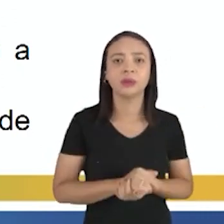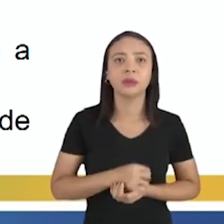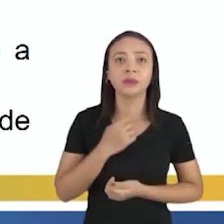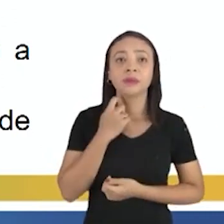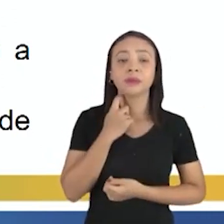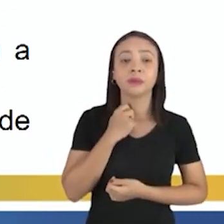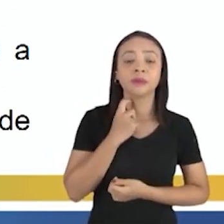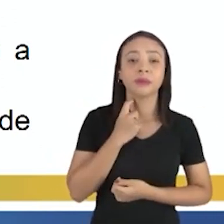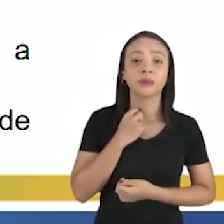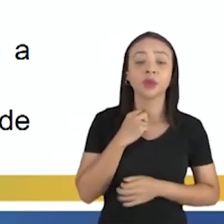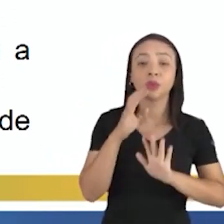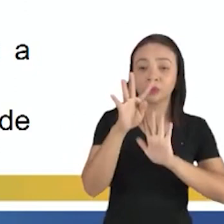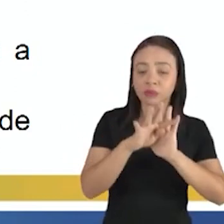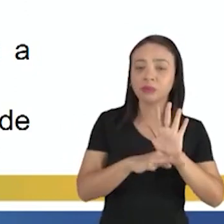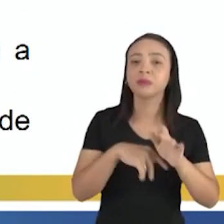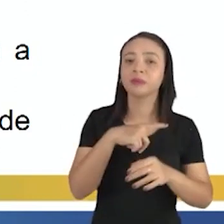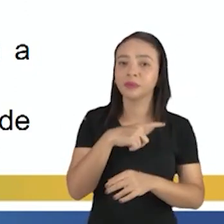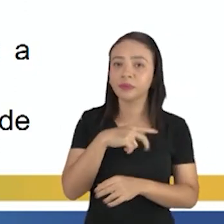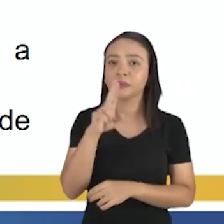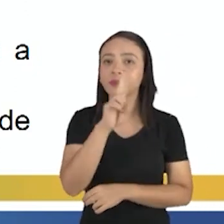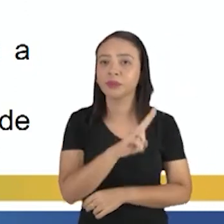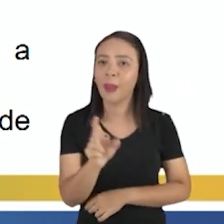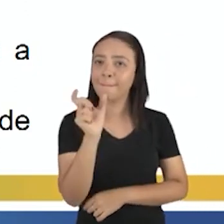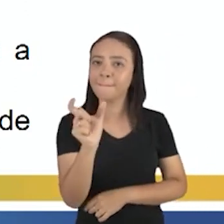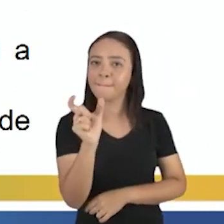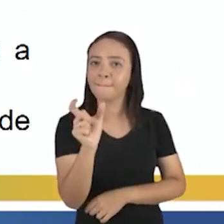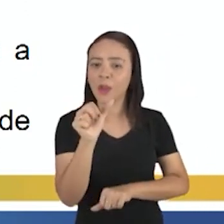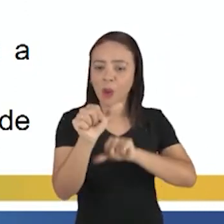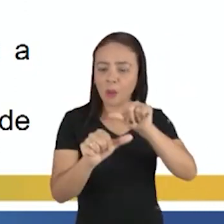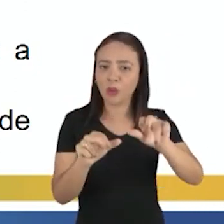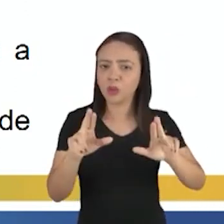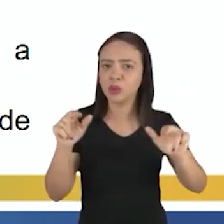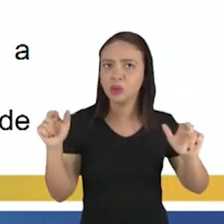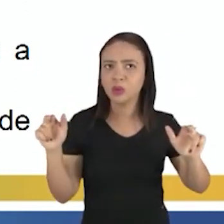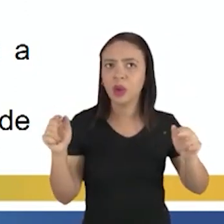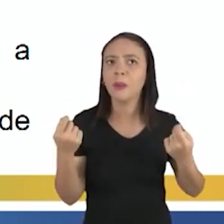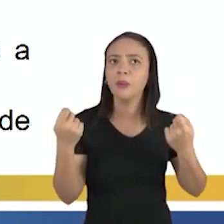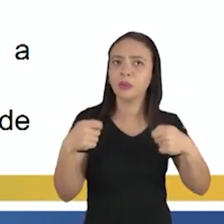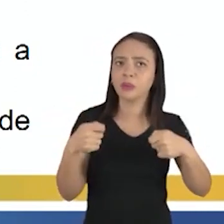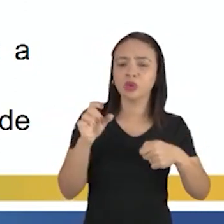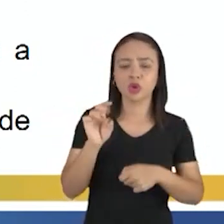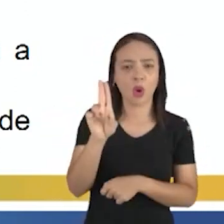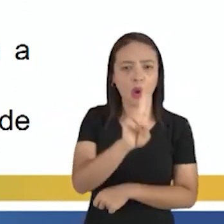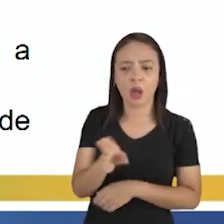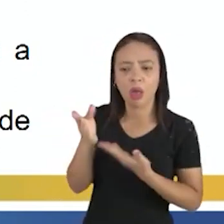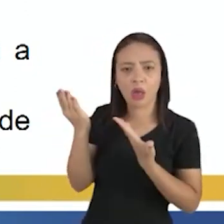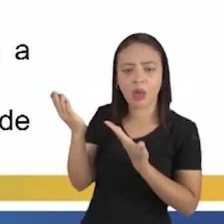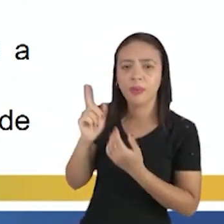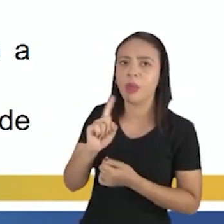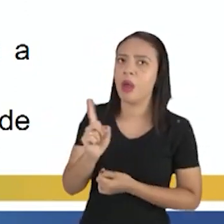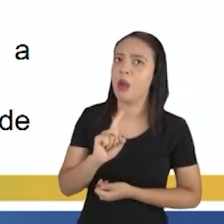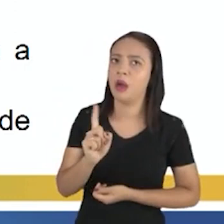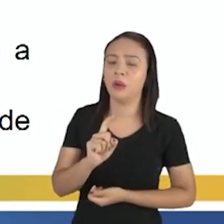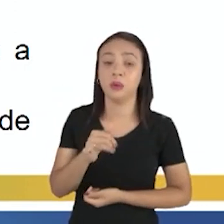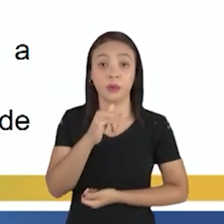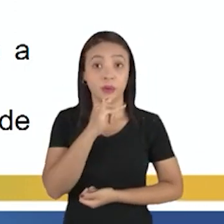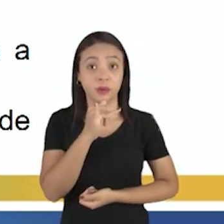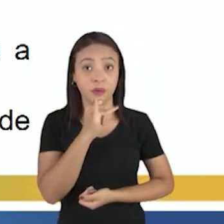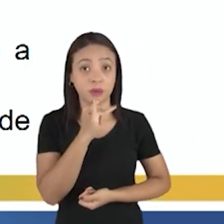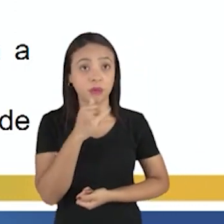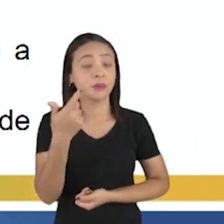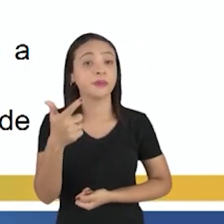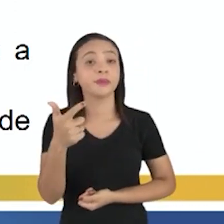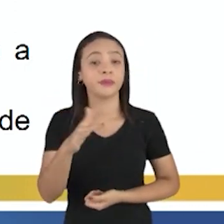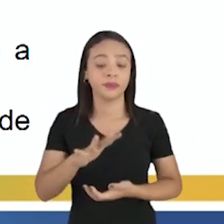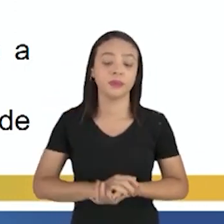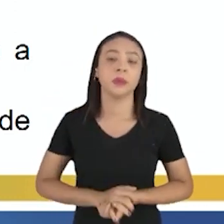No texto, há uma utilização de palavras fixas? Só posso colocar ela ali? Não. Nesse caso, não temos